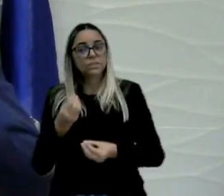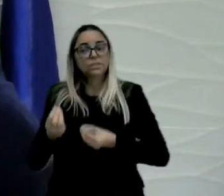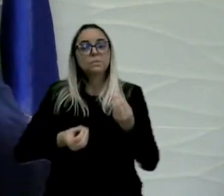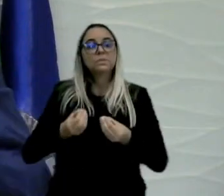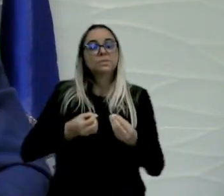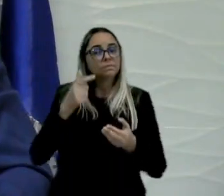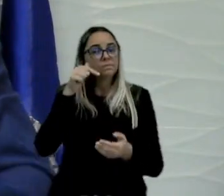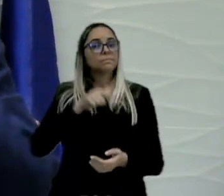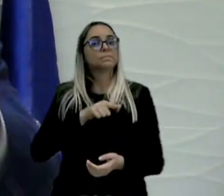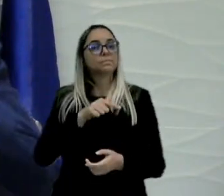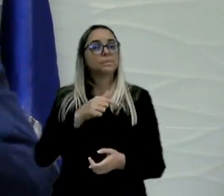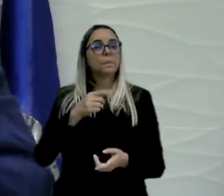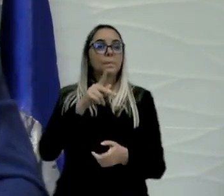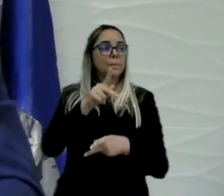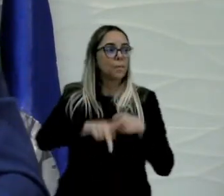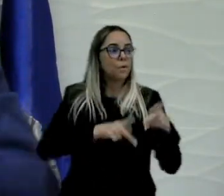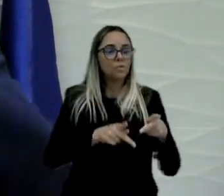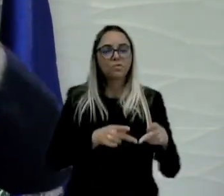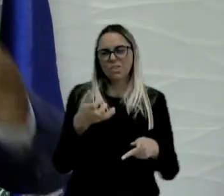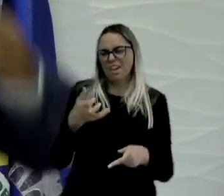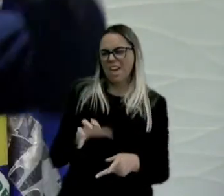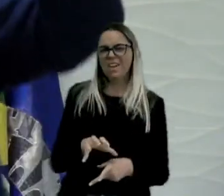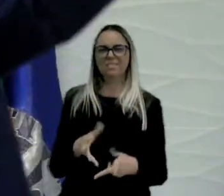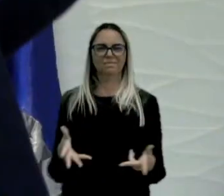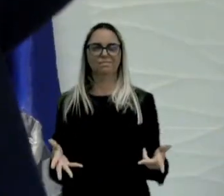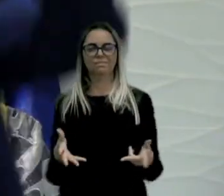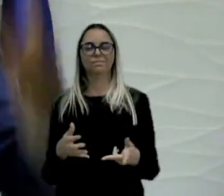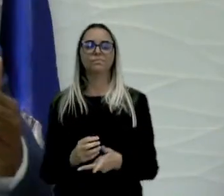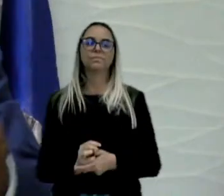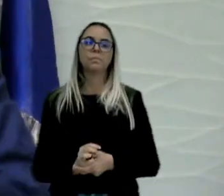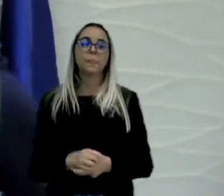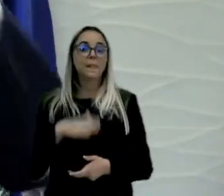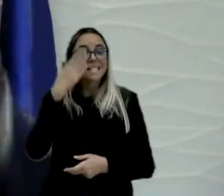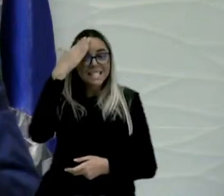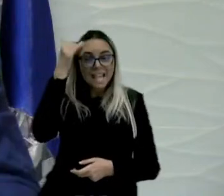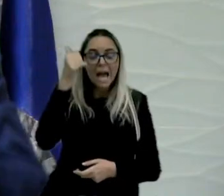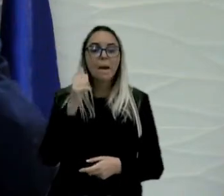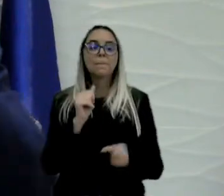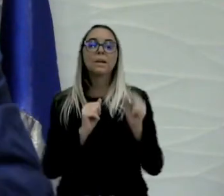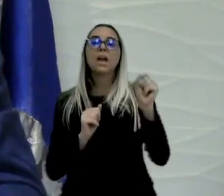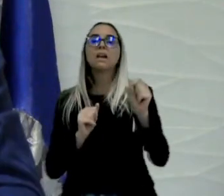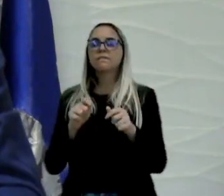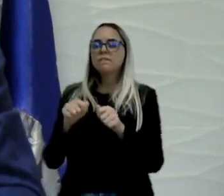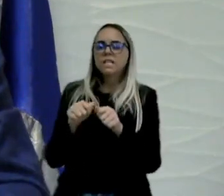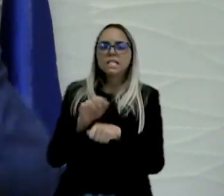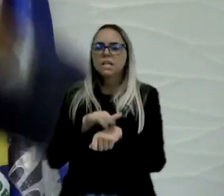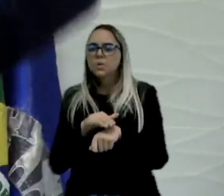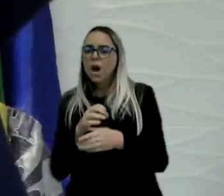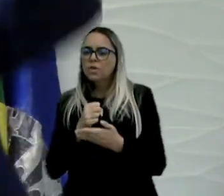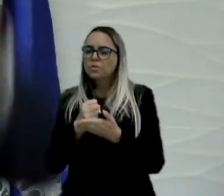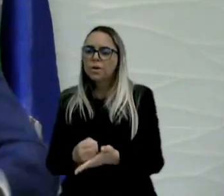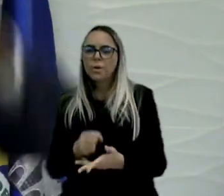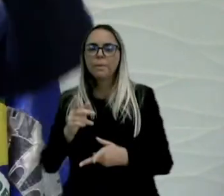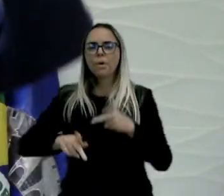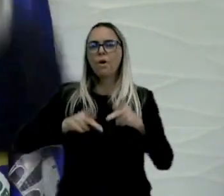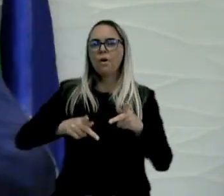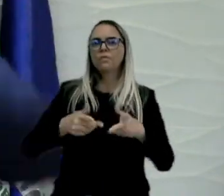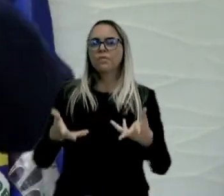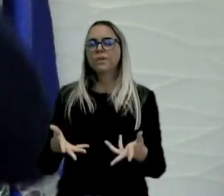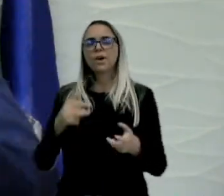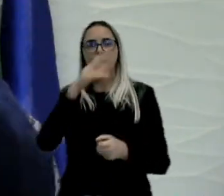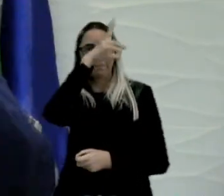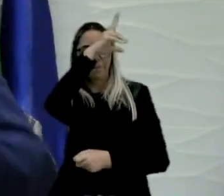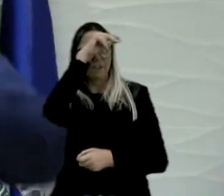que o povo de São Bento não quer o povo de São Bento sabe quem tá fazendo pelo povo um prefeito que